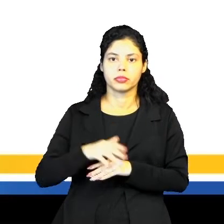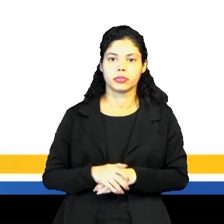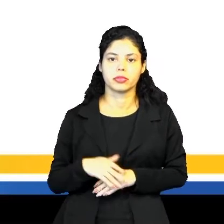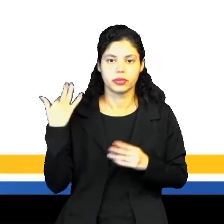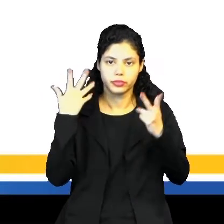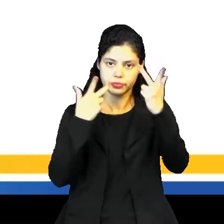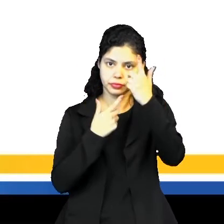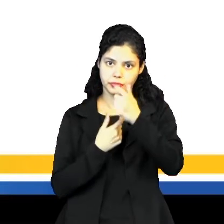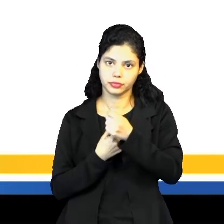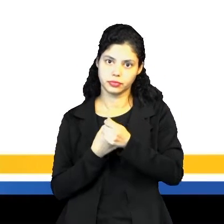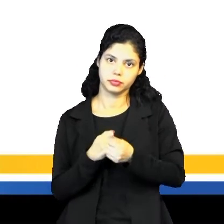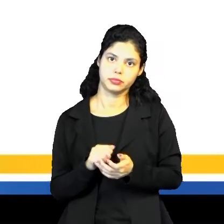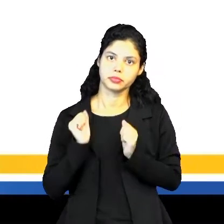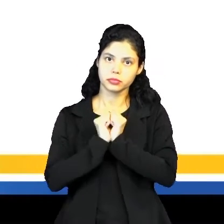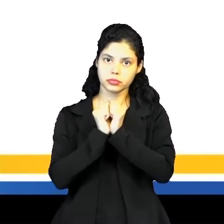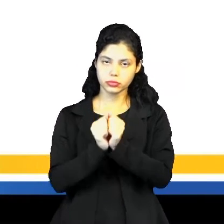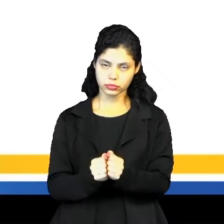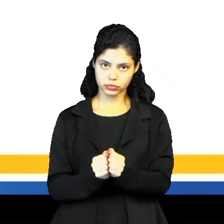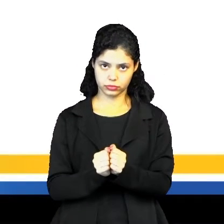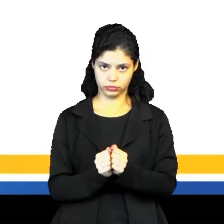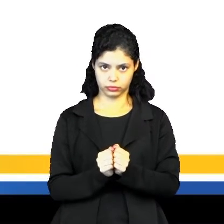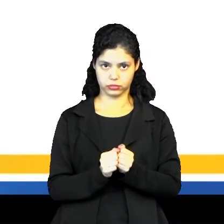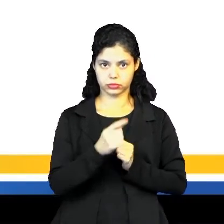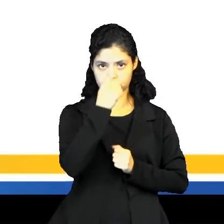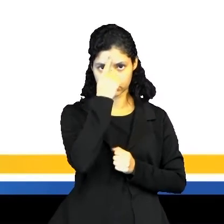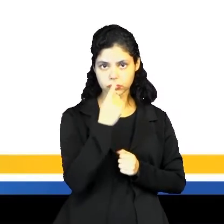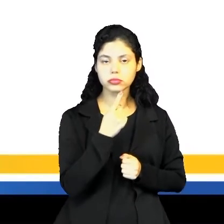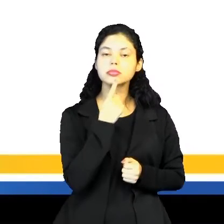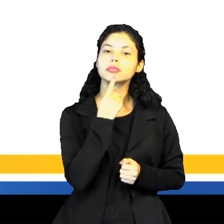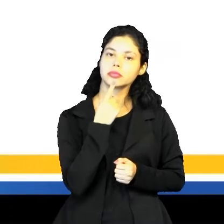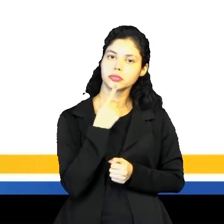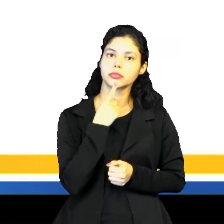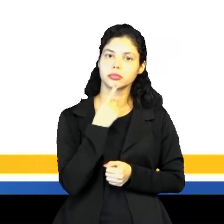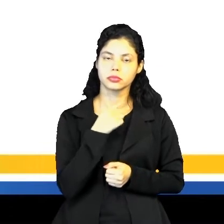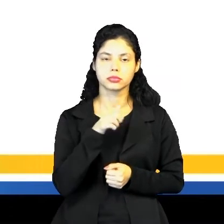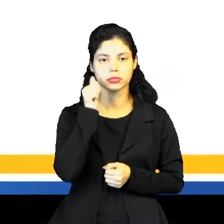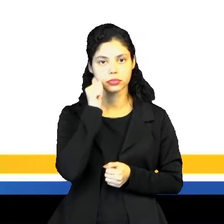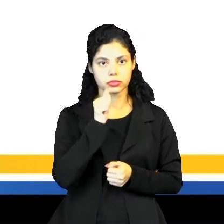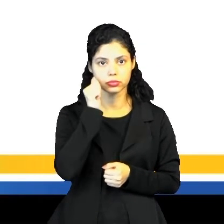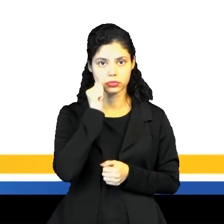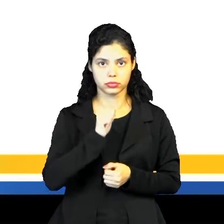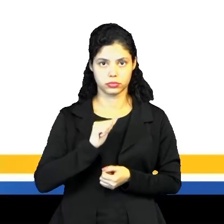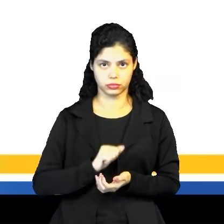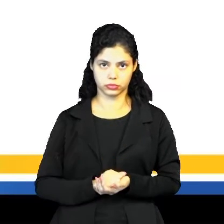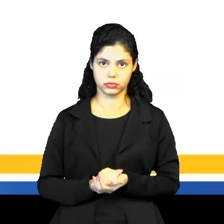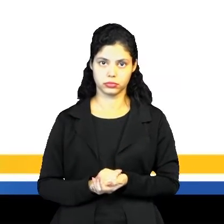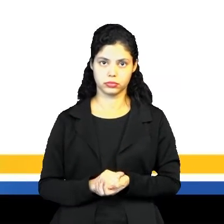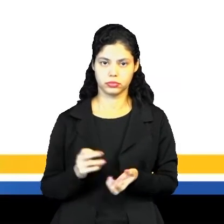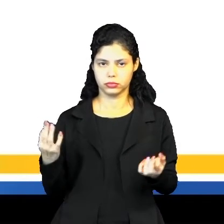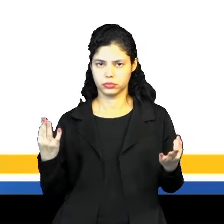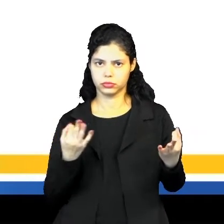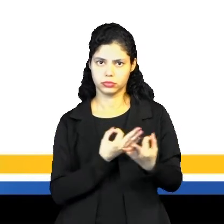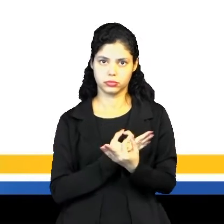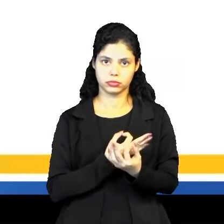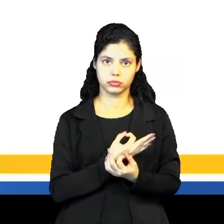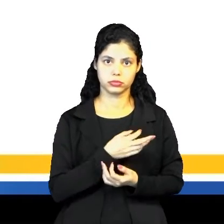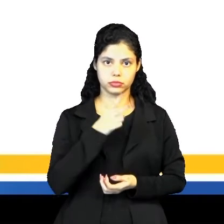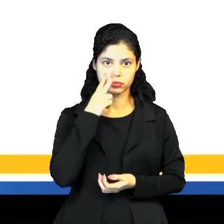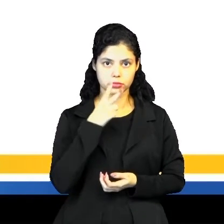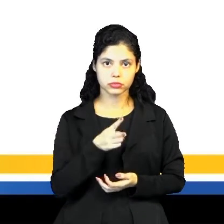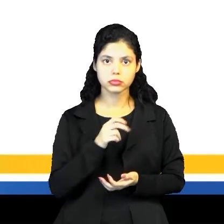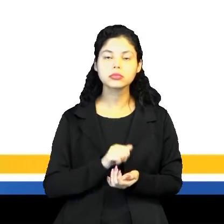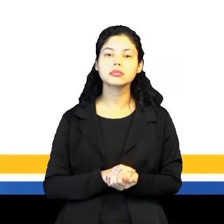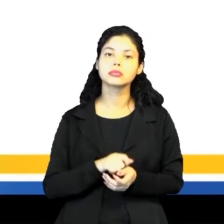Do belo que se junta a natureza com a figura feminina, formando aquele espetáculo, né? Aquela